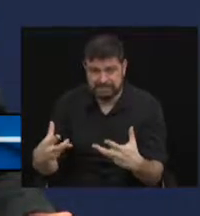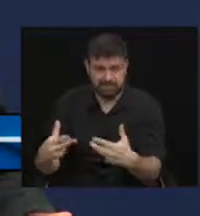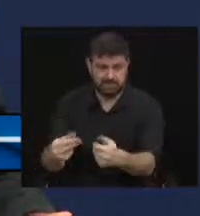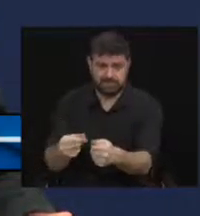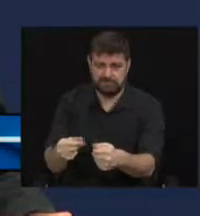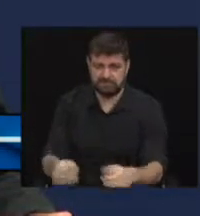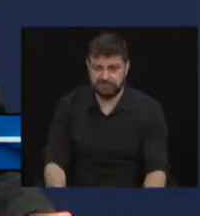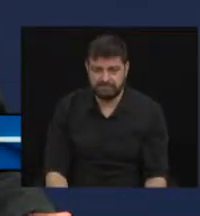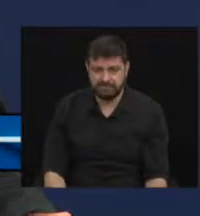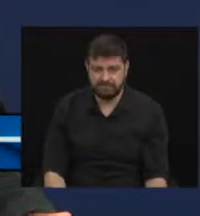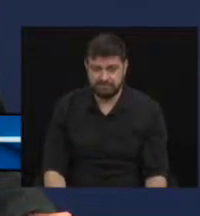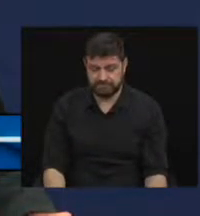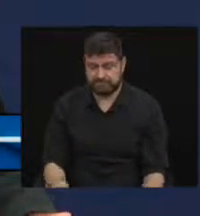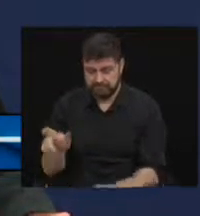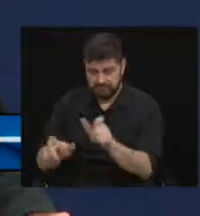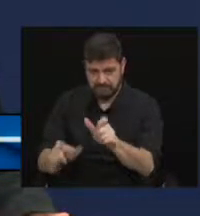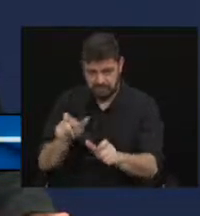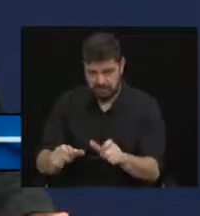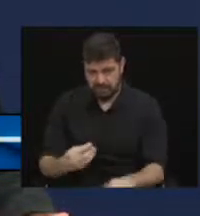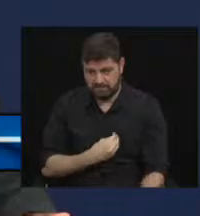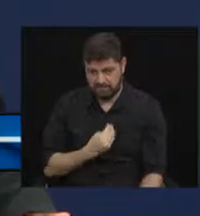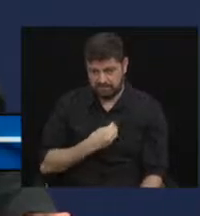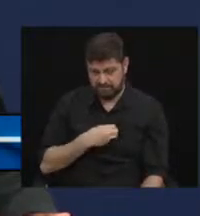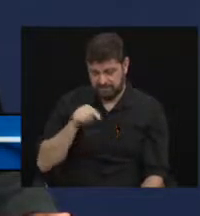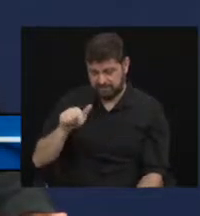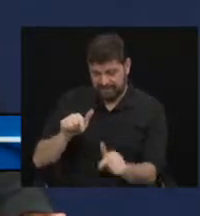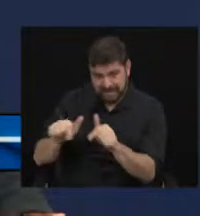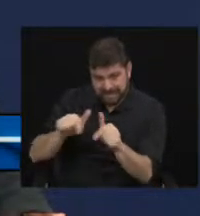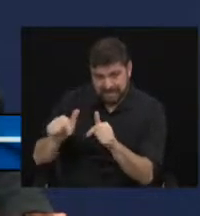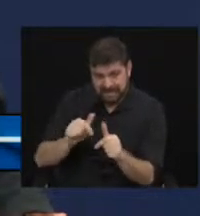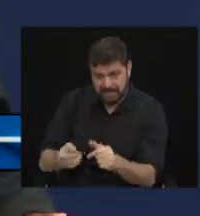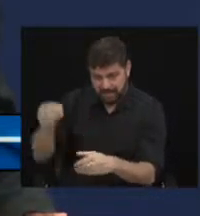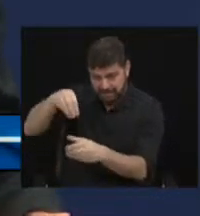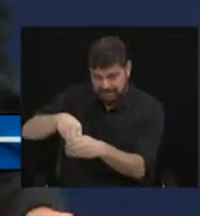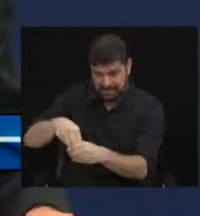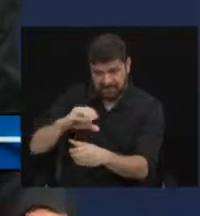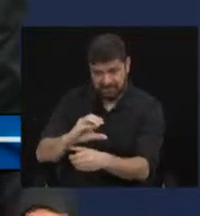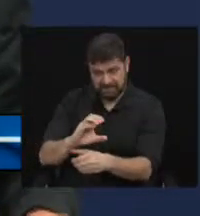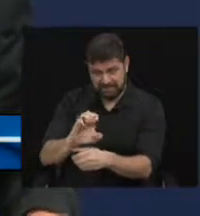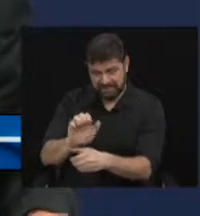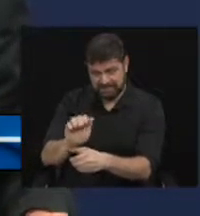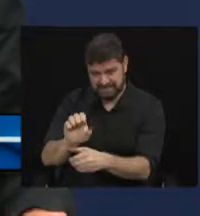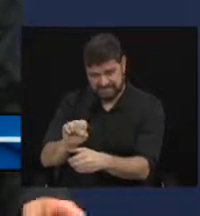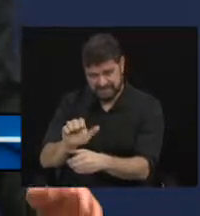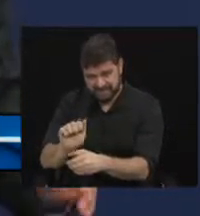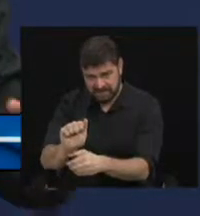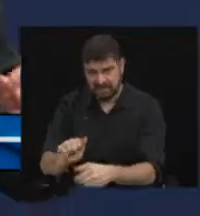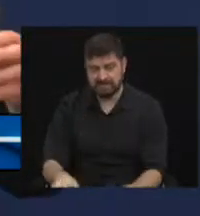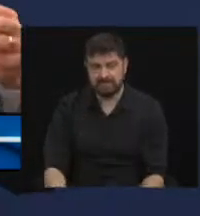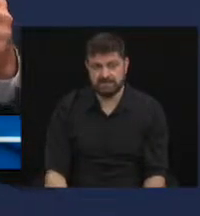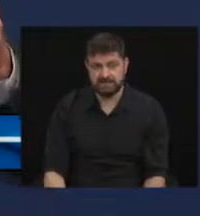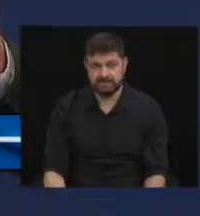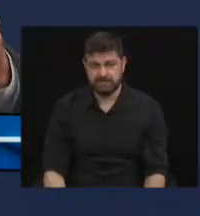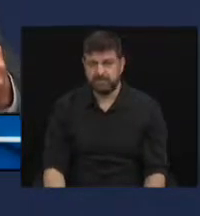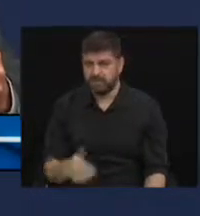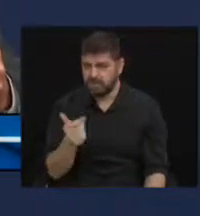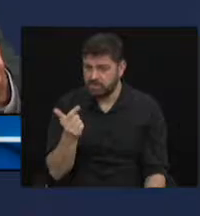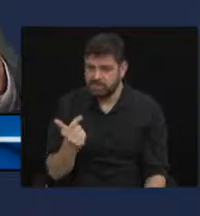No entanto, a falta de médicos, a falta de remédios, a falta